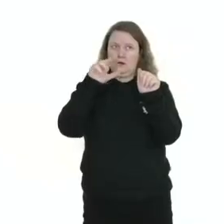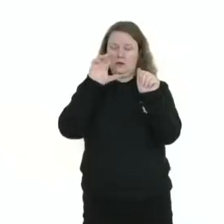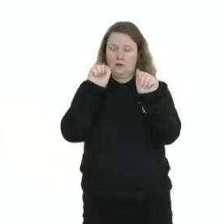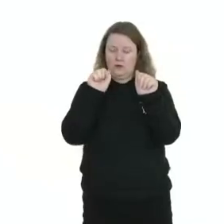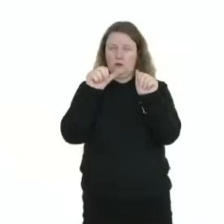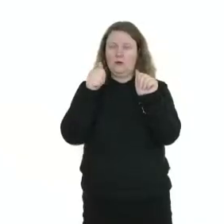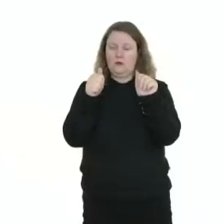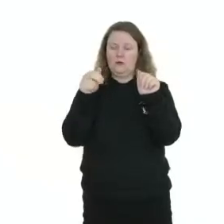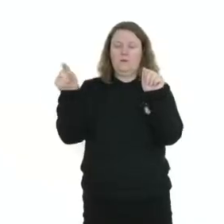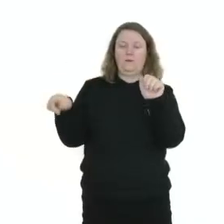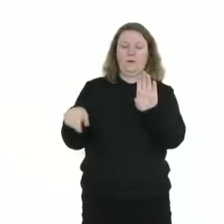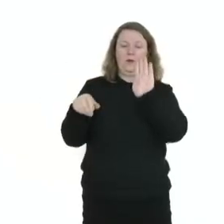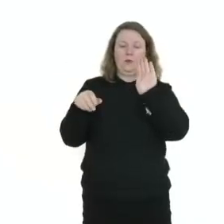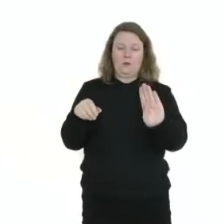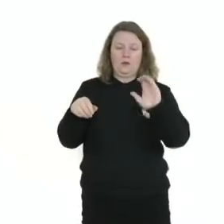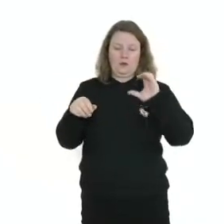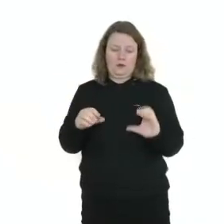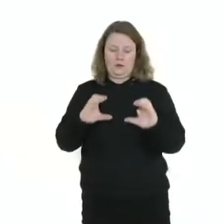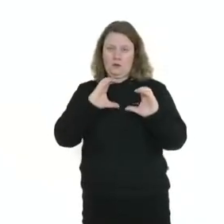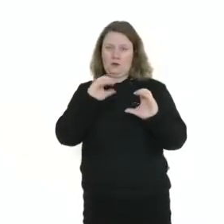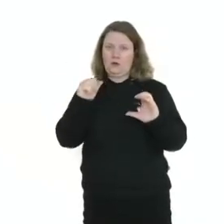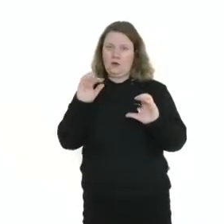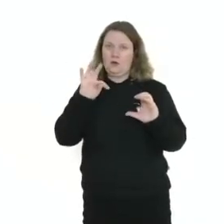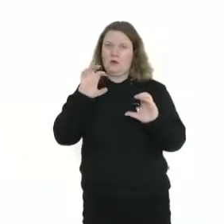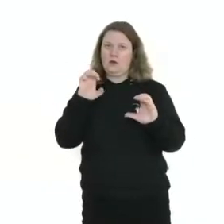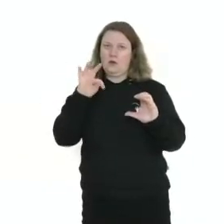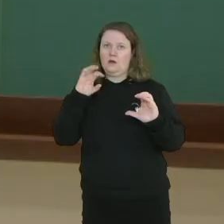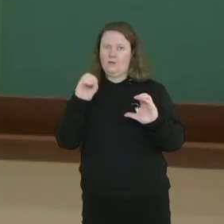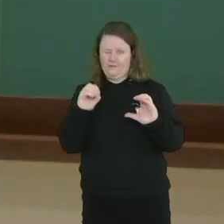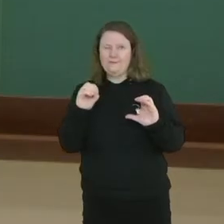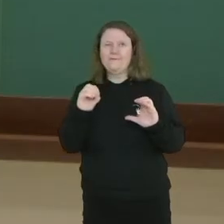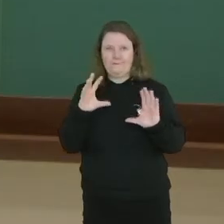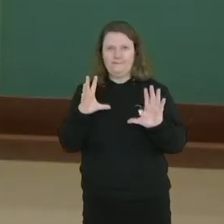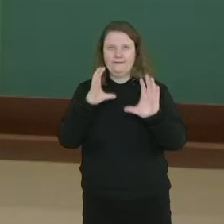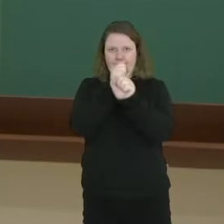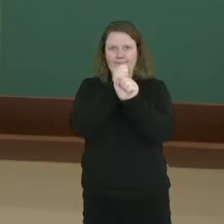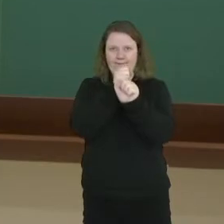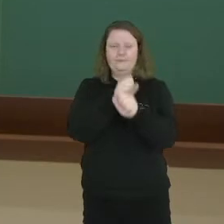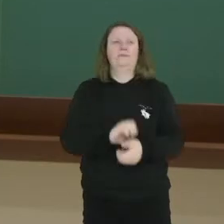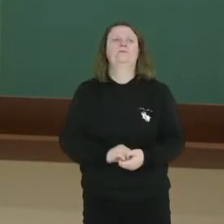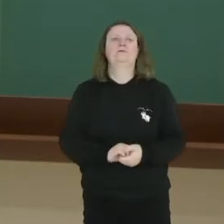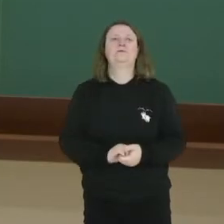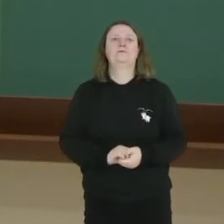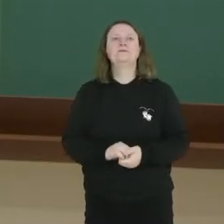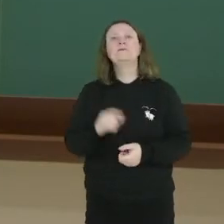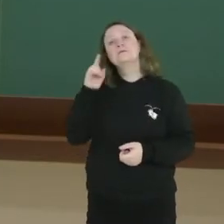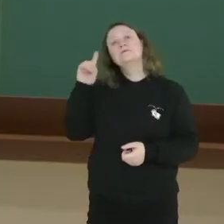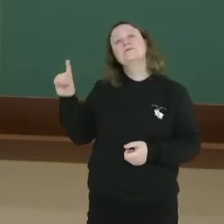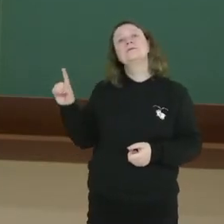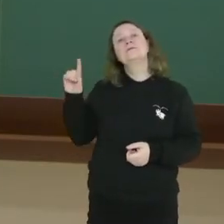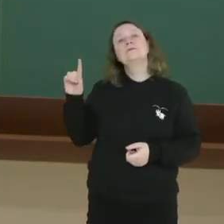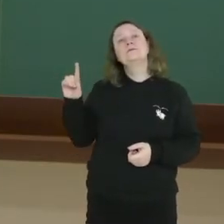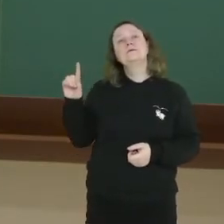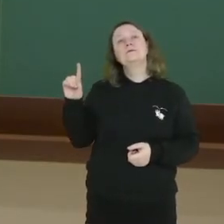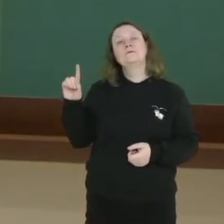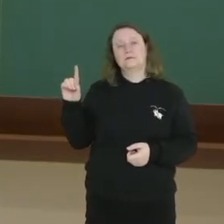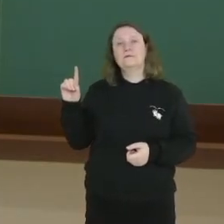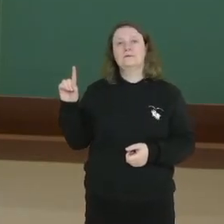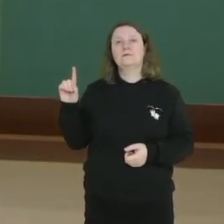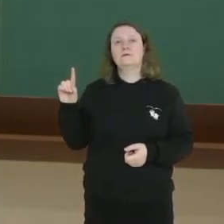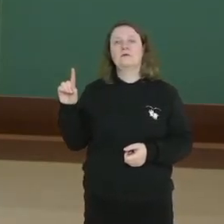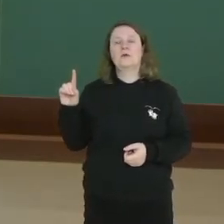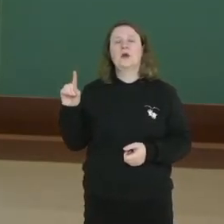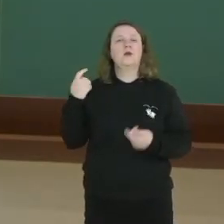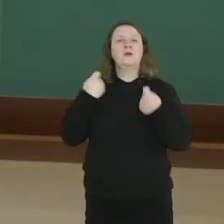da hipotenusa e B e C são as medidas dos catetos, ok? Tanto faz a ordem, B e C ou B e C, isso não